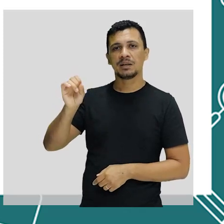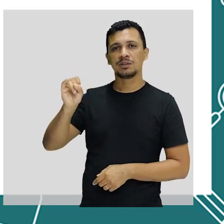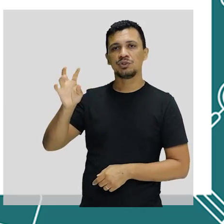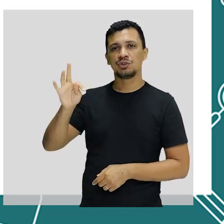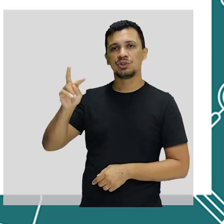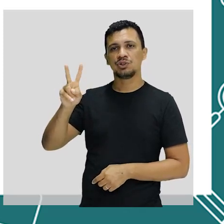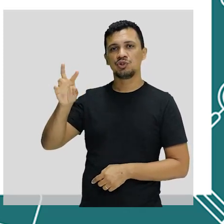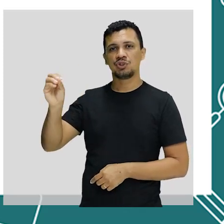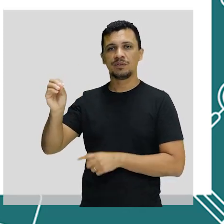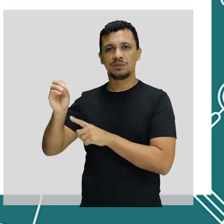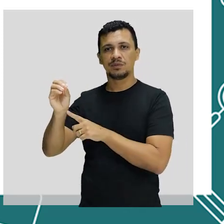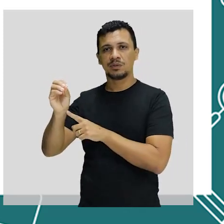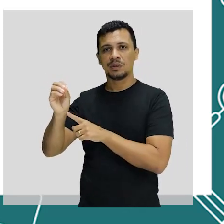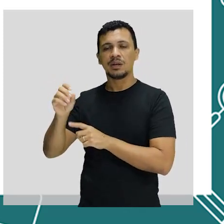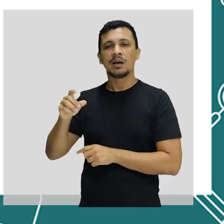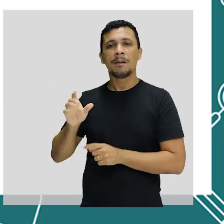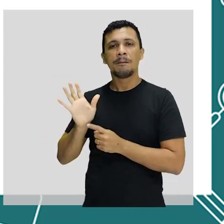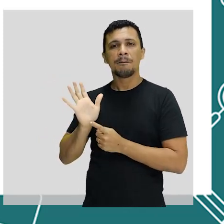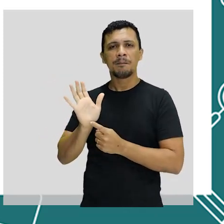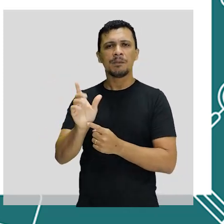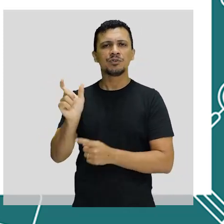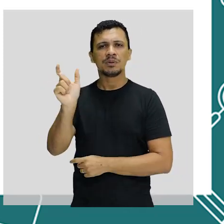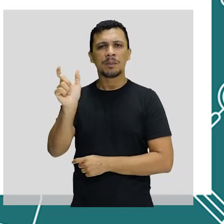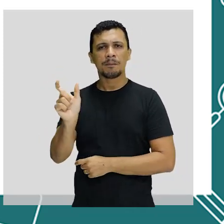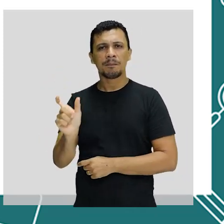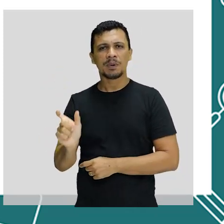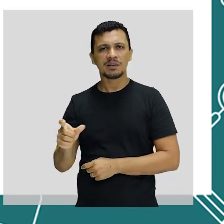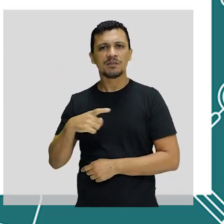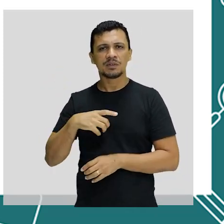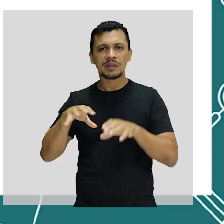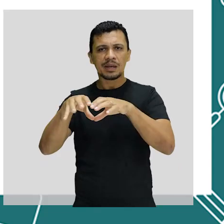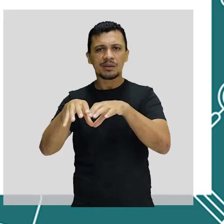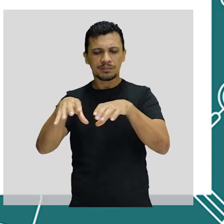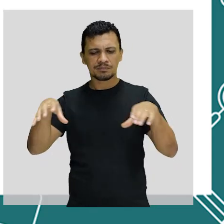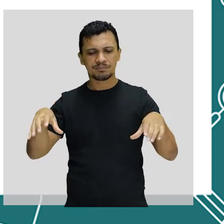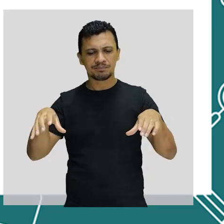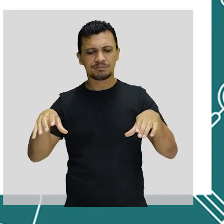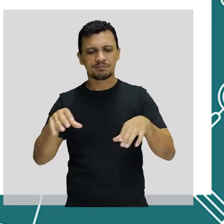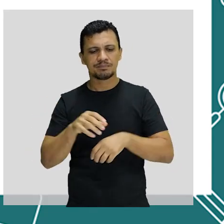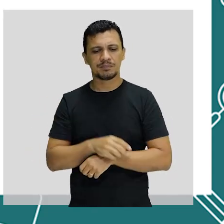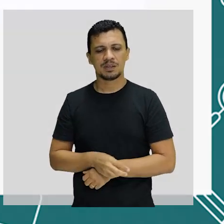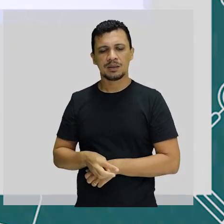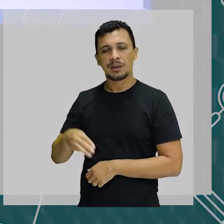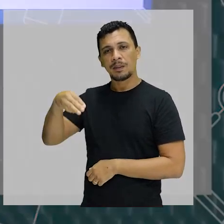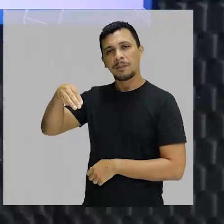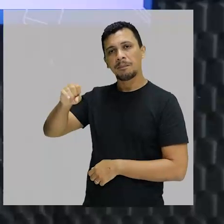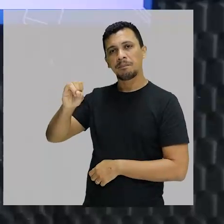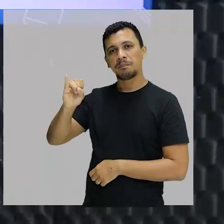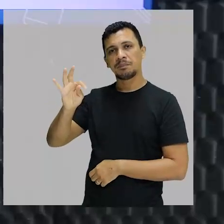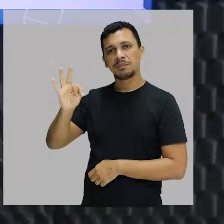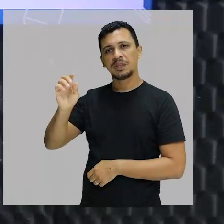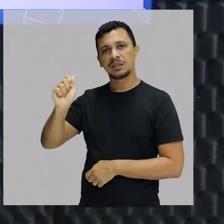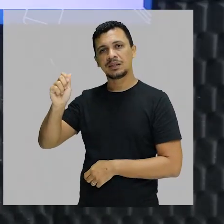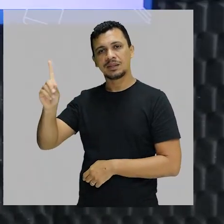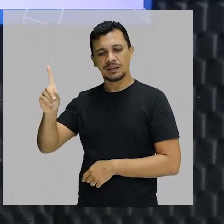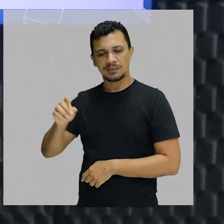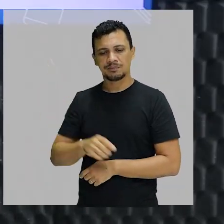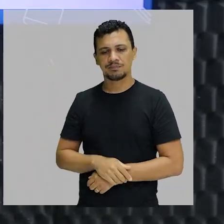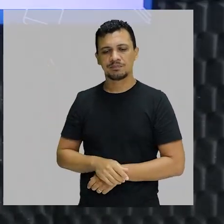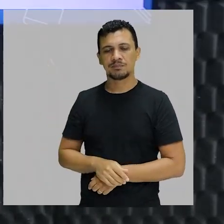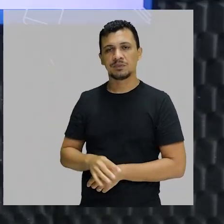indicam divisão de algo, tá? Divisão de algo, la mitad, el tercio,